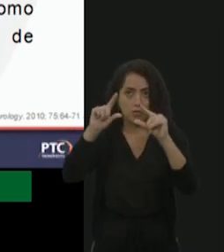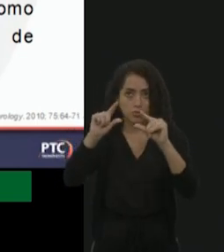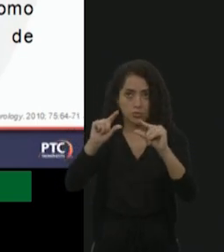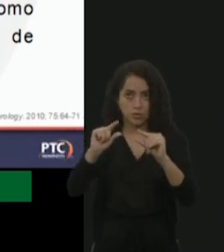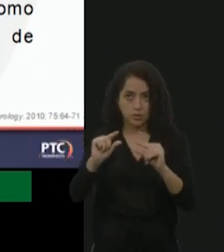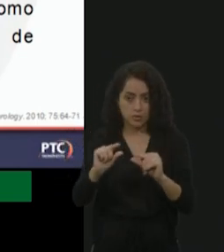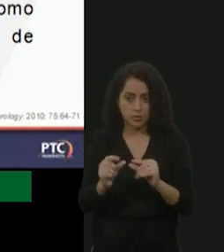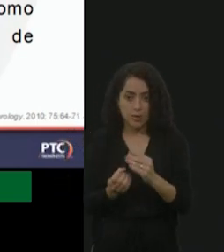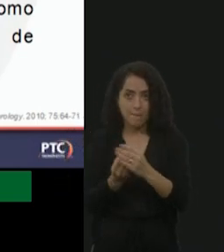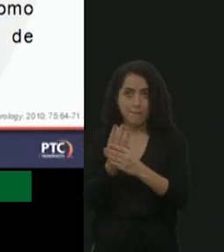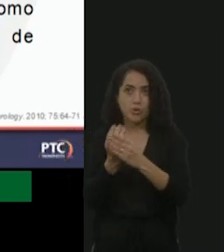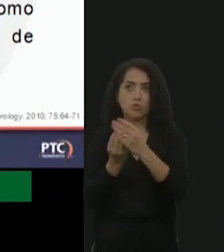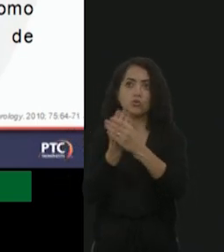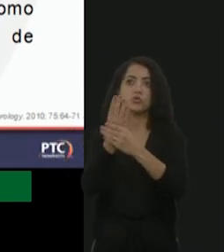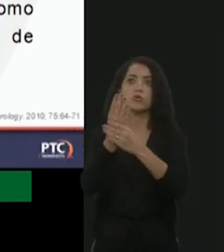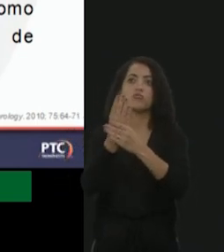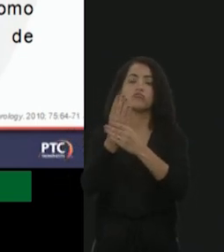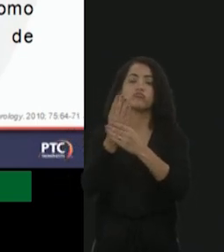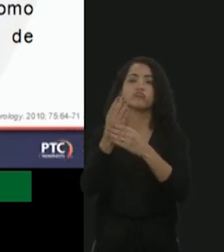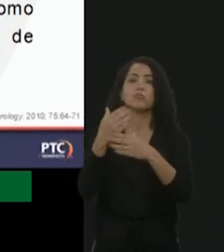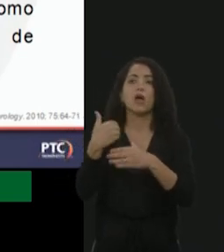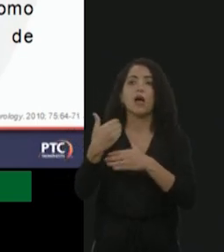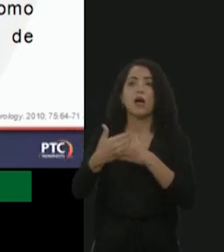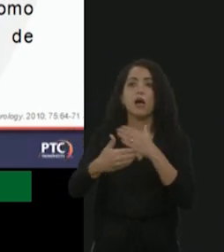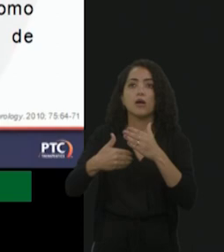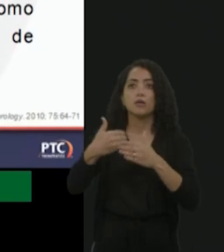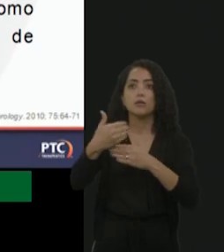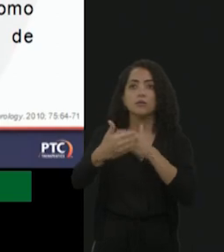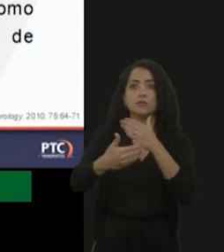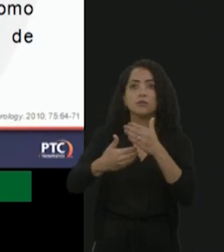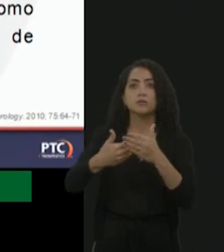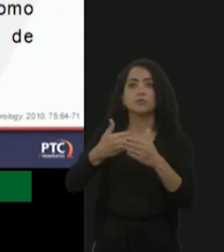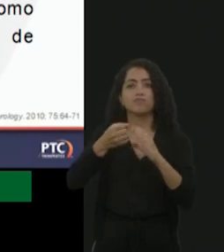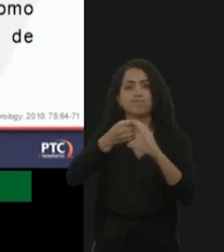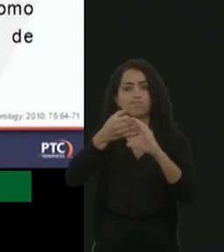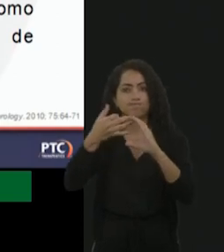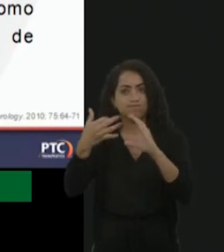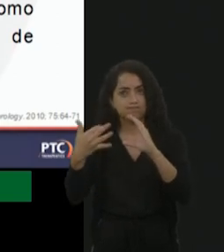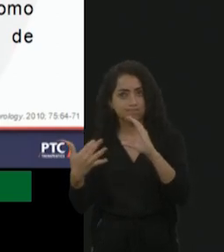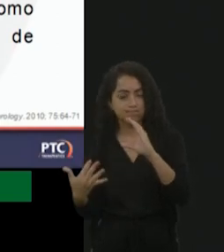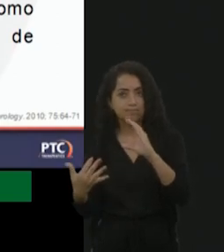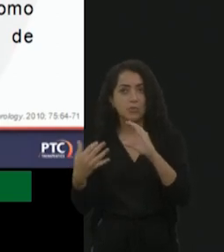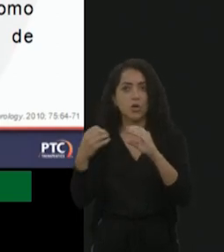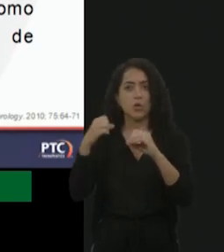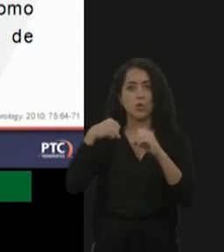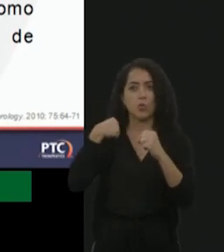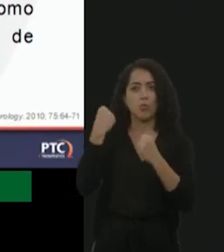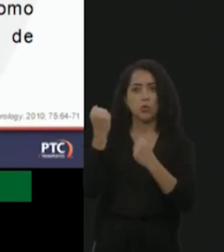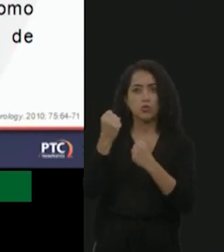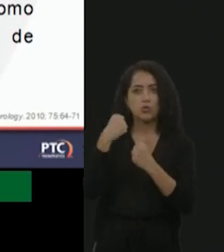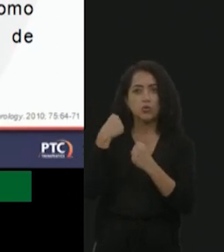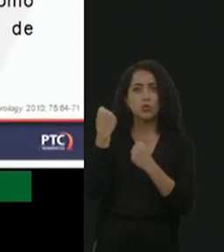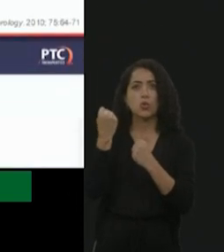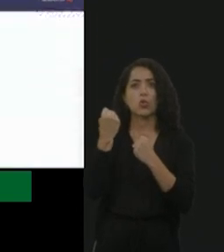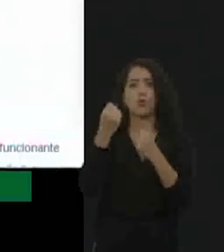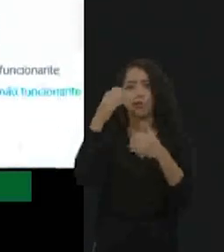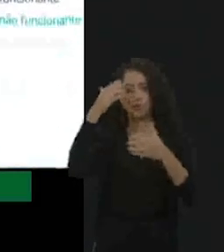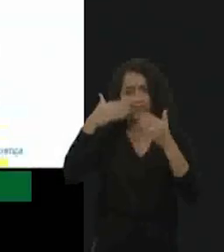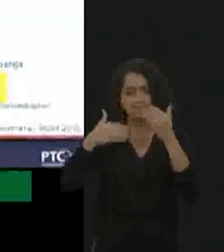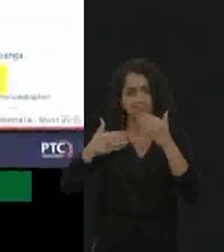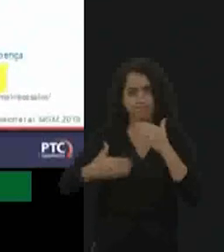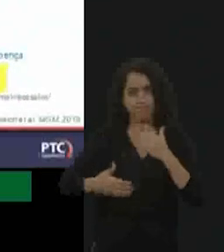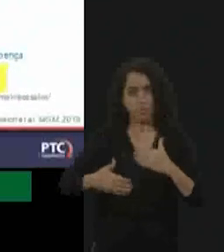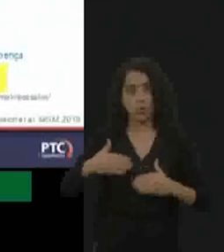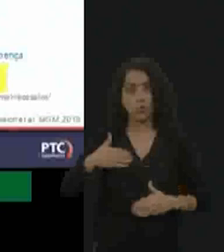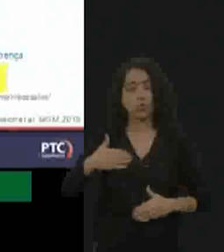dessa enzima e aí o paciente apresenta algumas características motora, cognitiva e desautonômica que a gente vai ver mais para